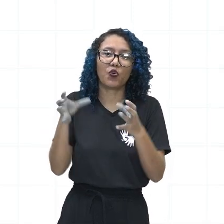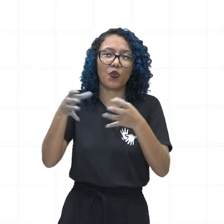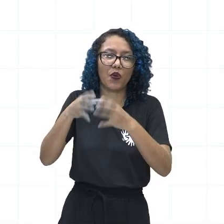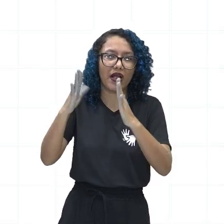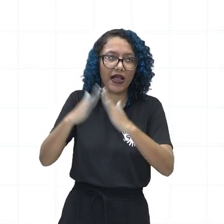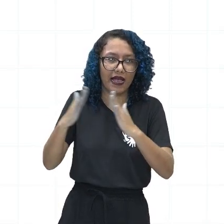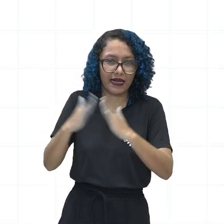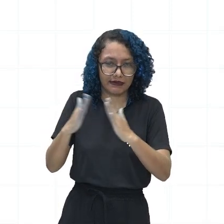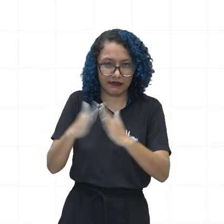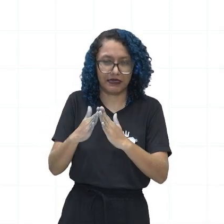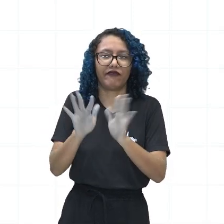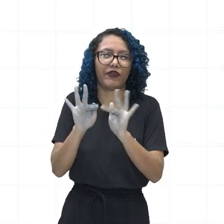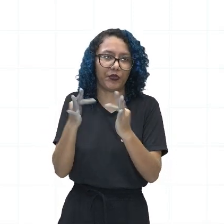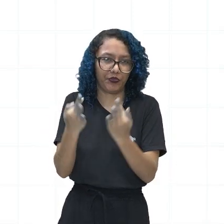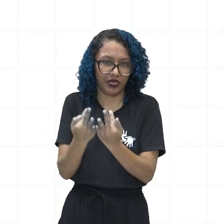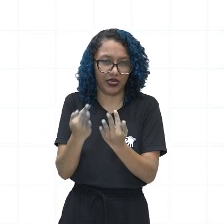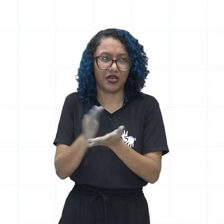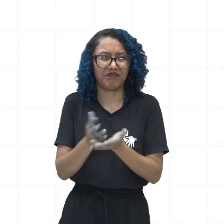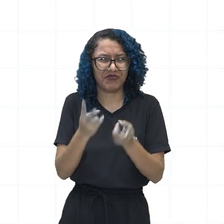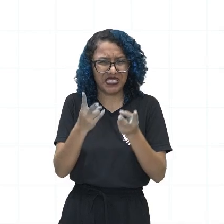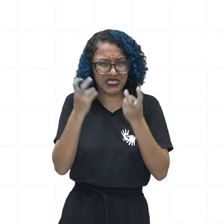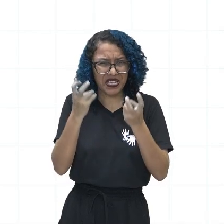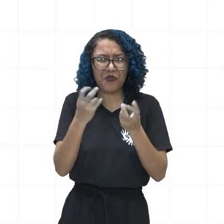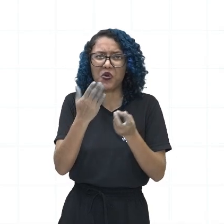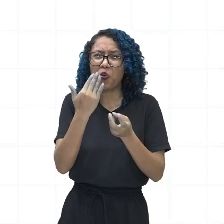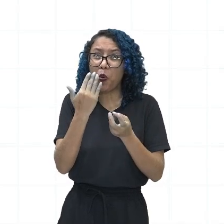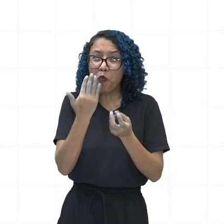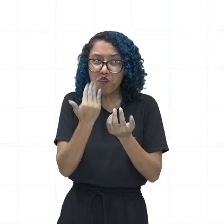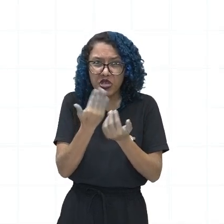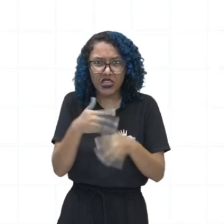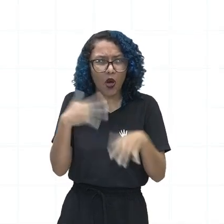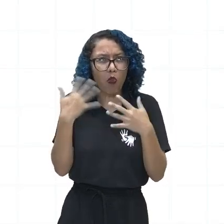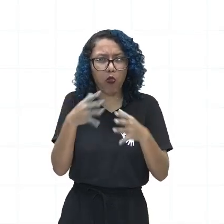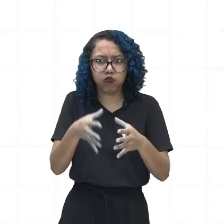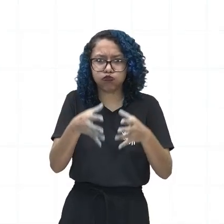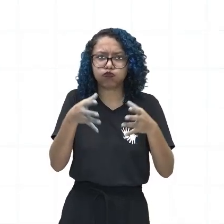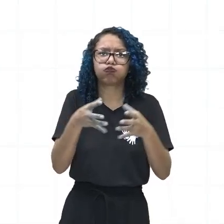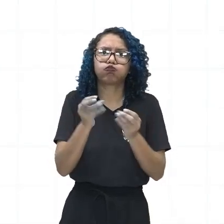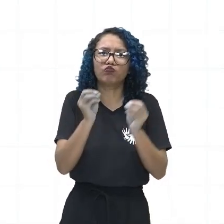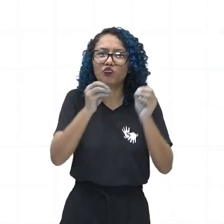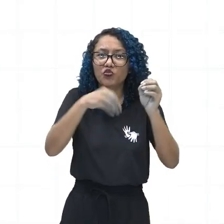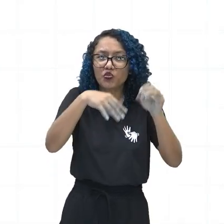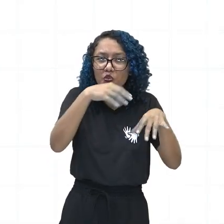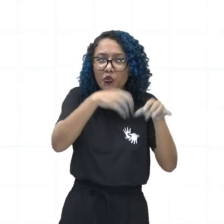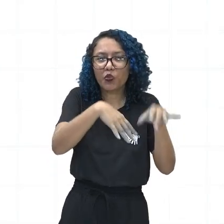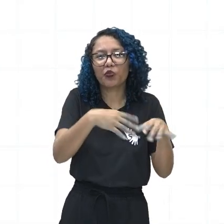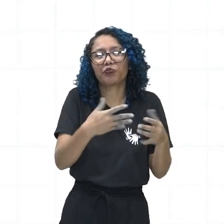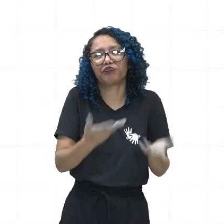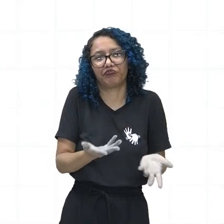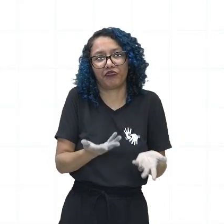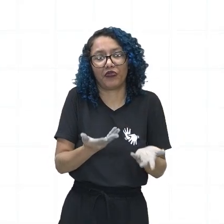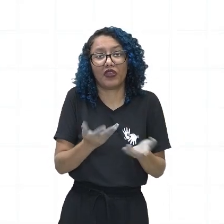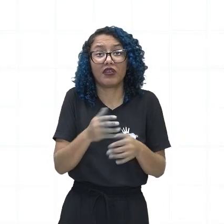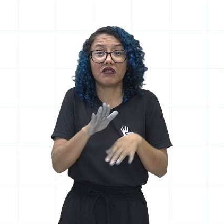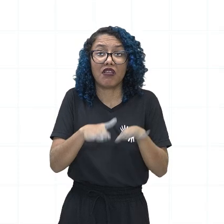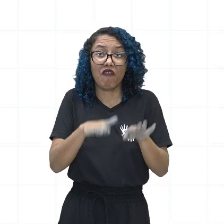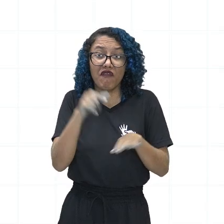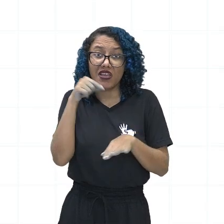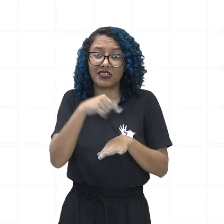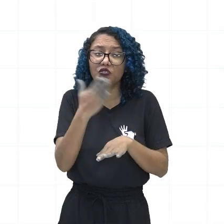é muita comida sendo jogada fora, né? É importante que esse alimento poderia